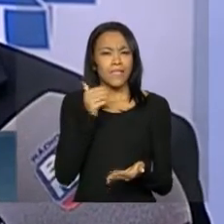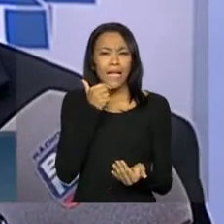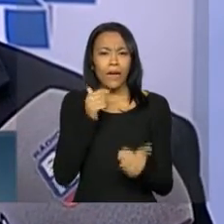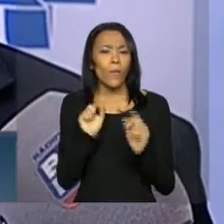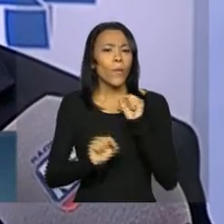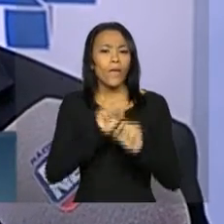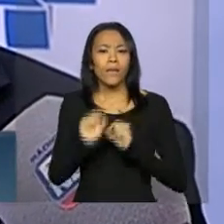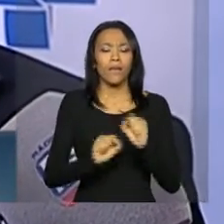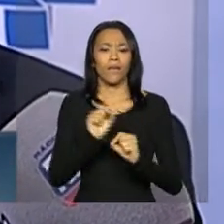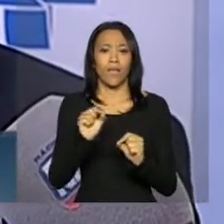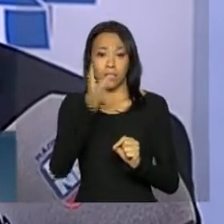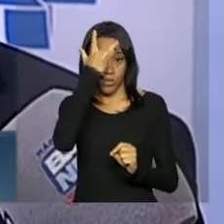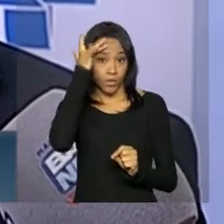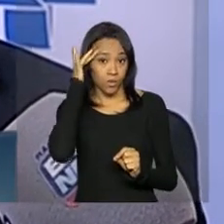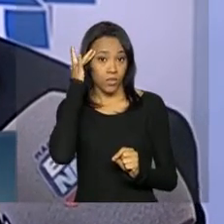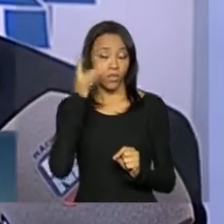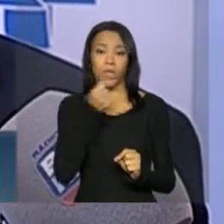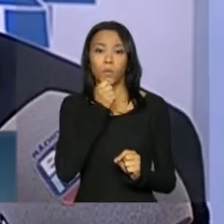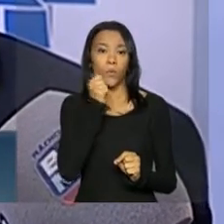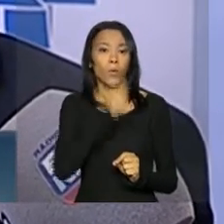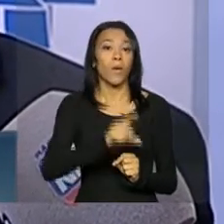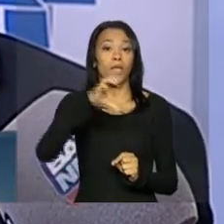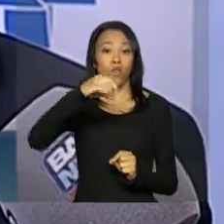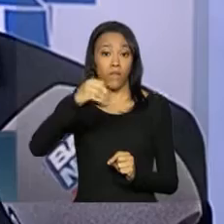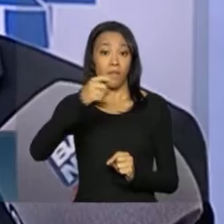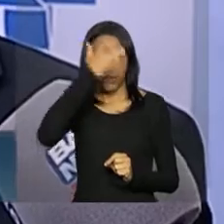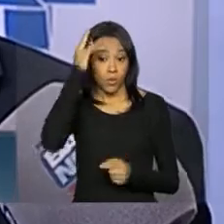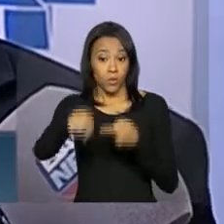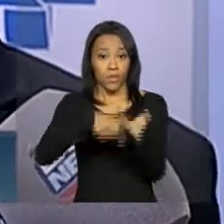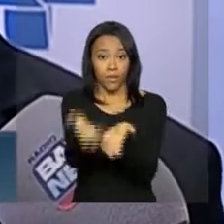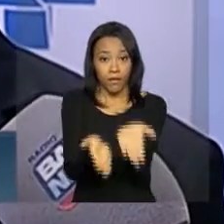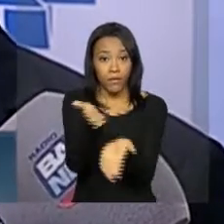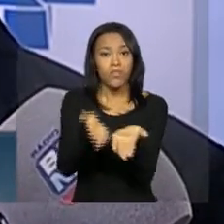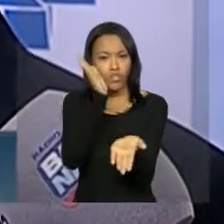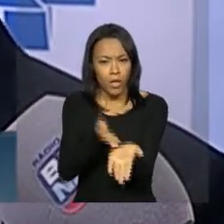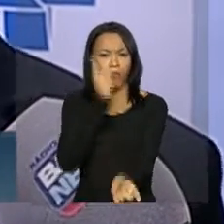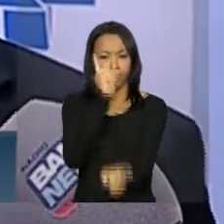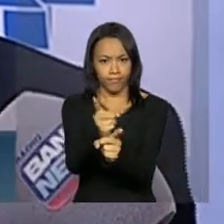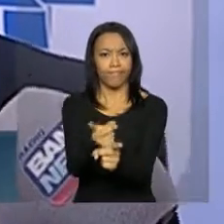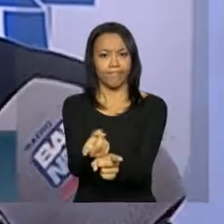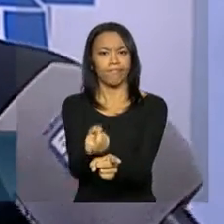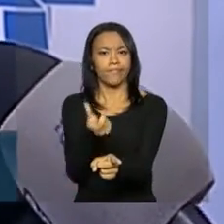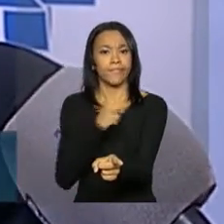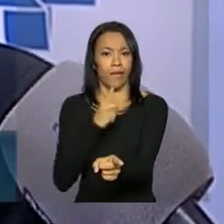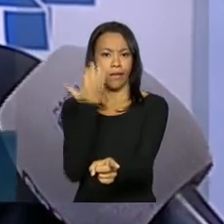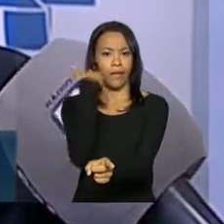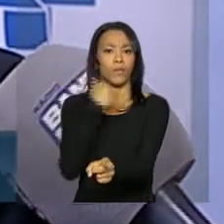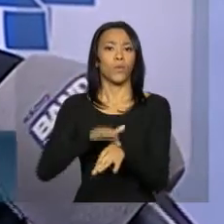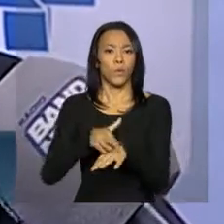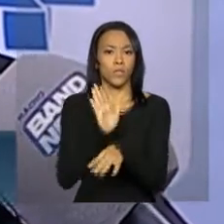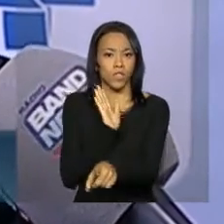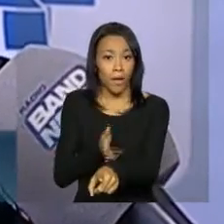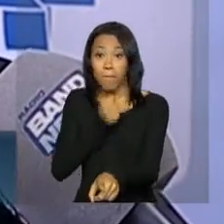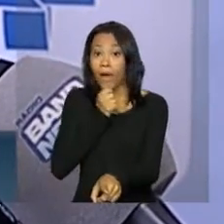é das pessoas que estão fazendo o tratamento. Quer dizer, que foram diagnosticadas e não